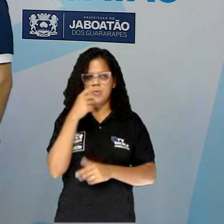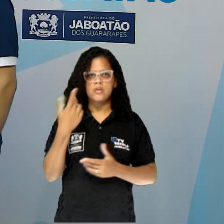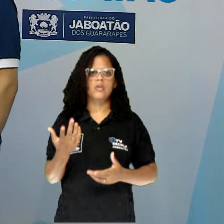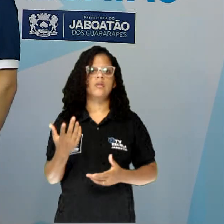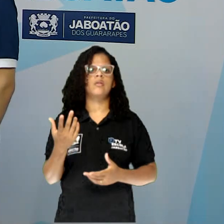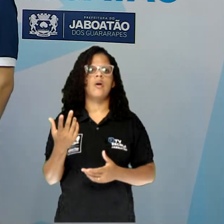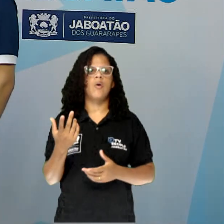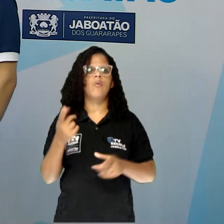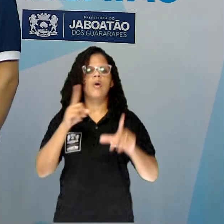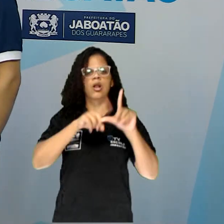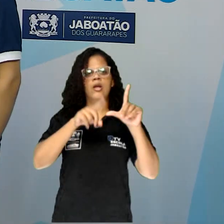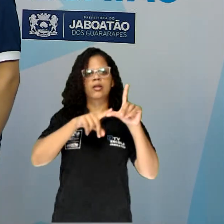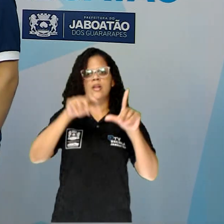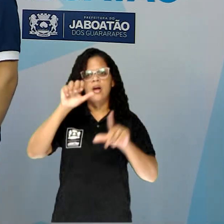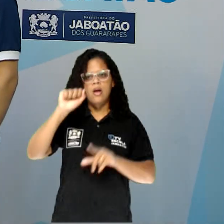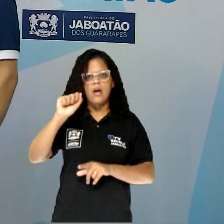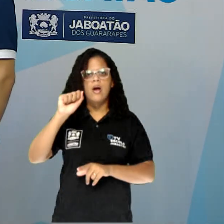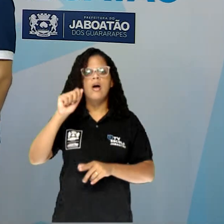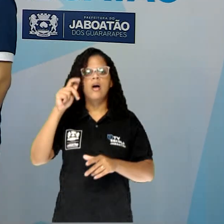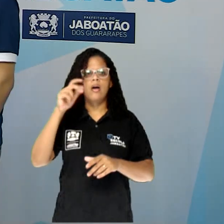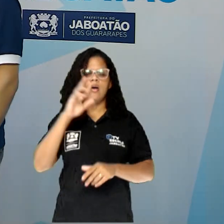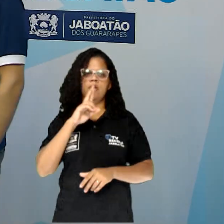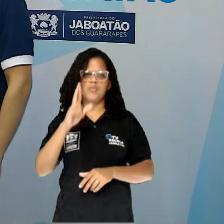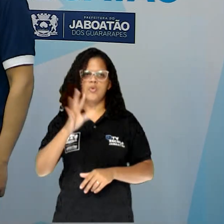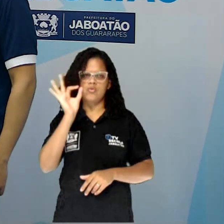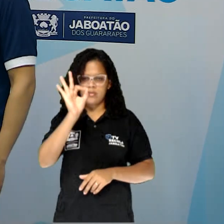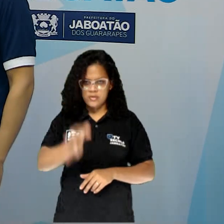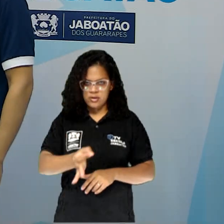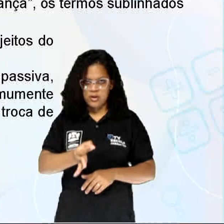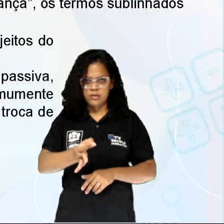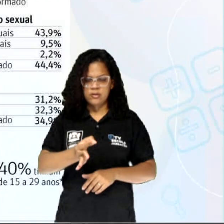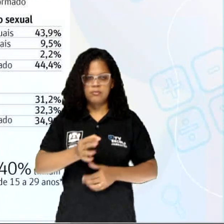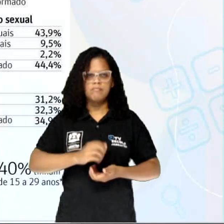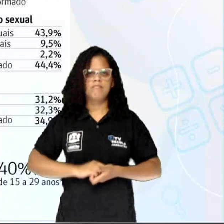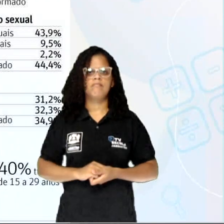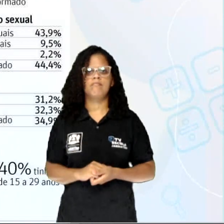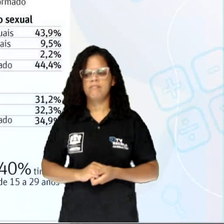confirmando a letra A, ok? Vamos seguir para a próxima questão.